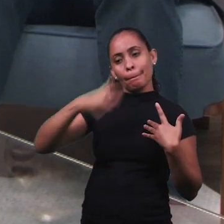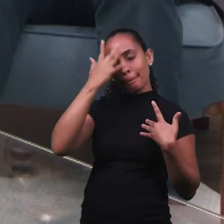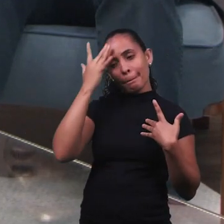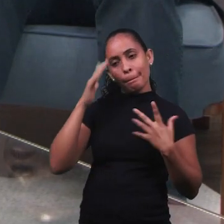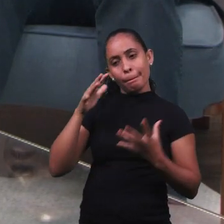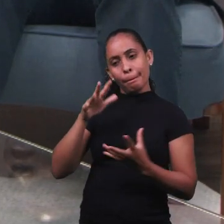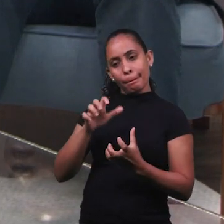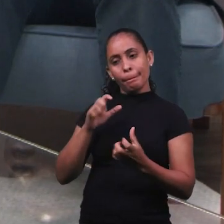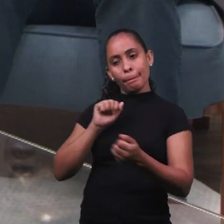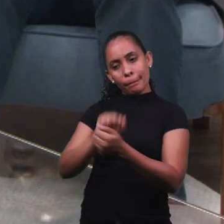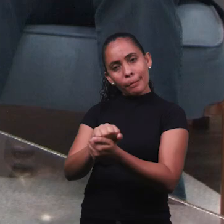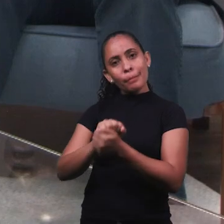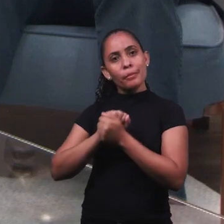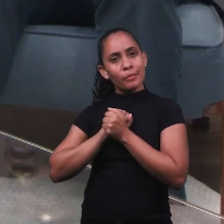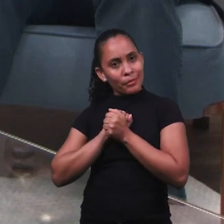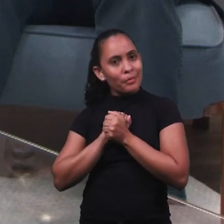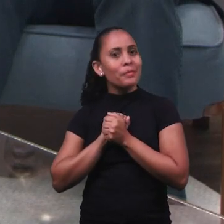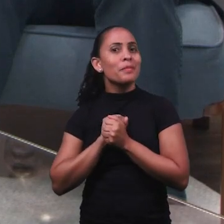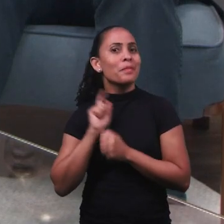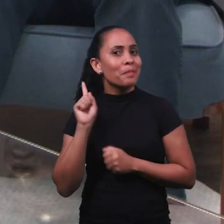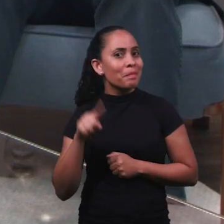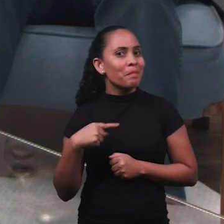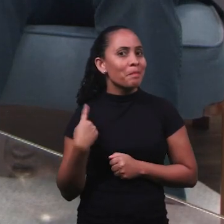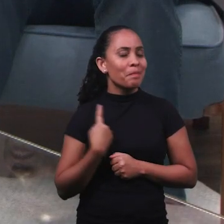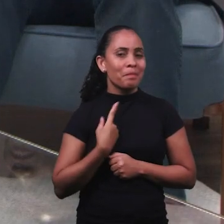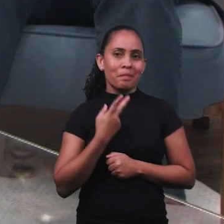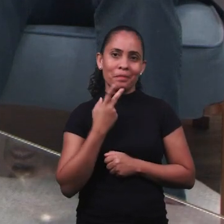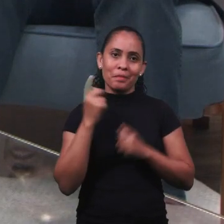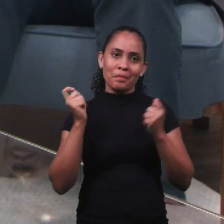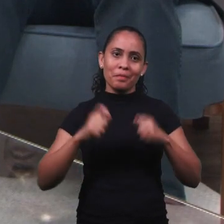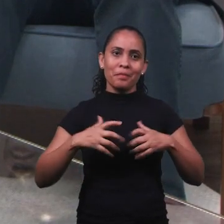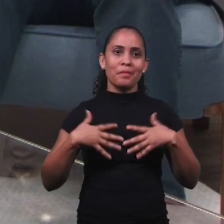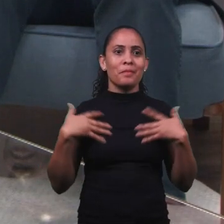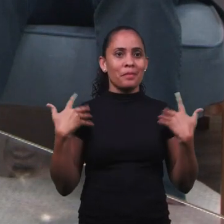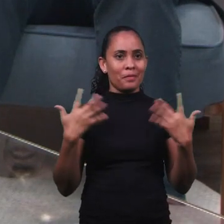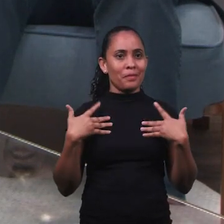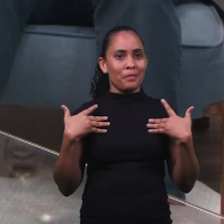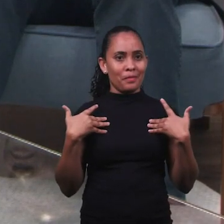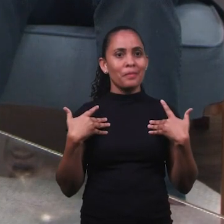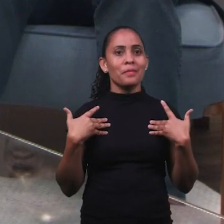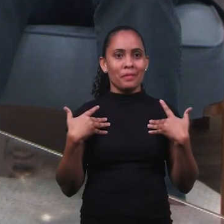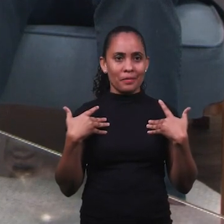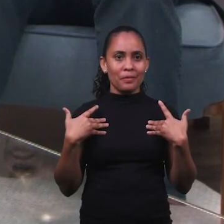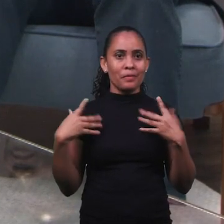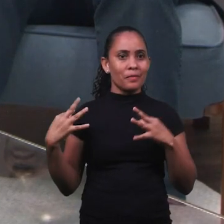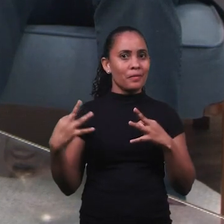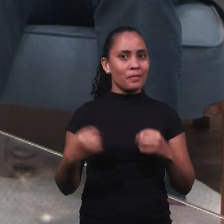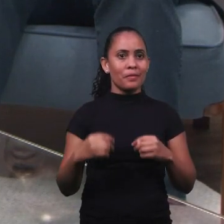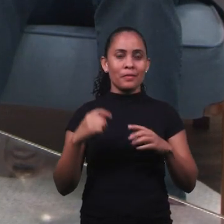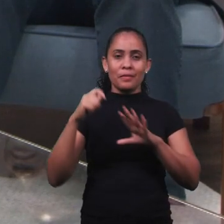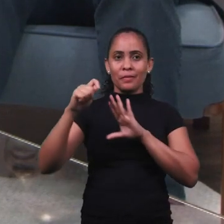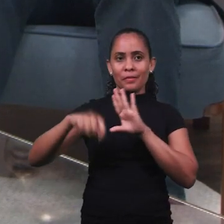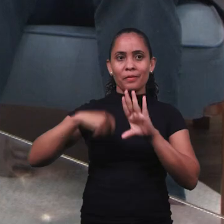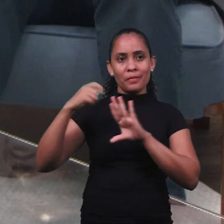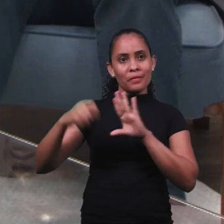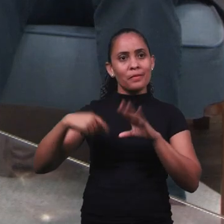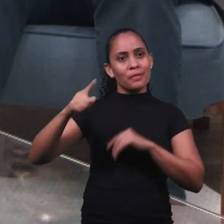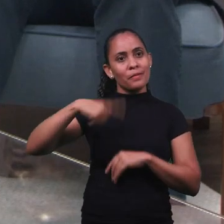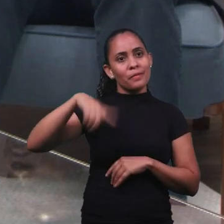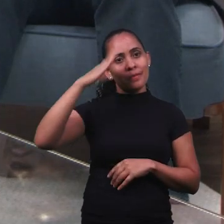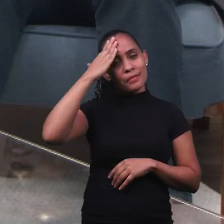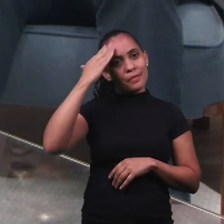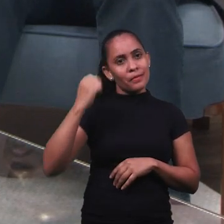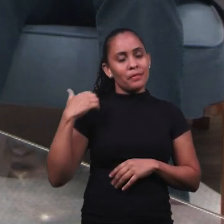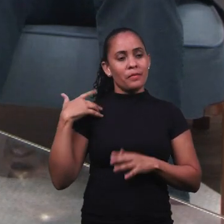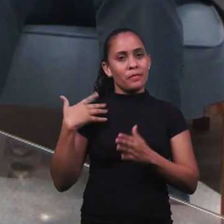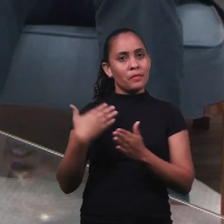Cosme? Então, essa é a bênção de podermos falar com alegria dos nossos irmãos, assistir aos vídeos e saber